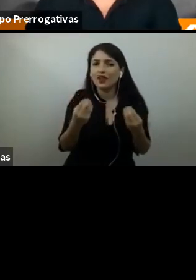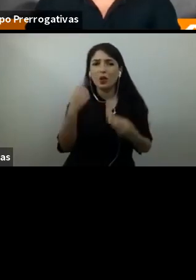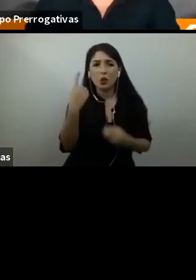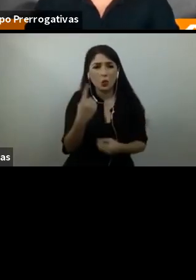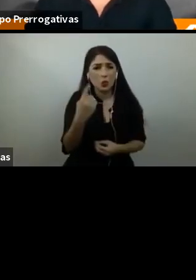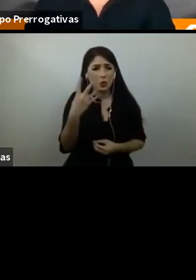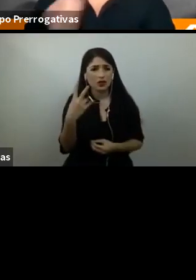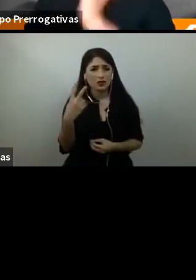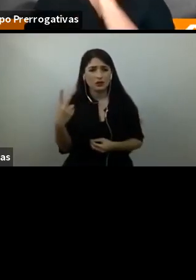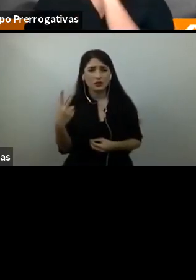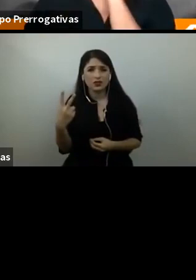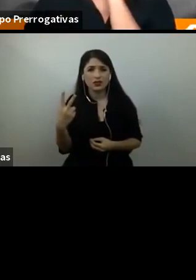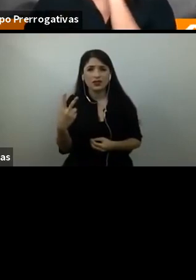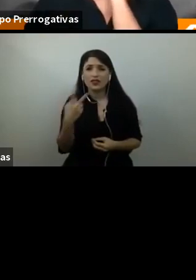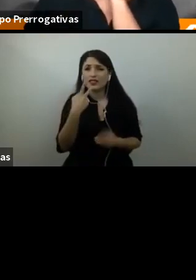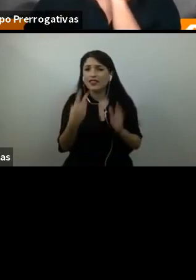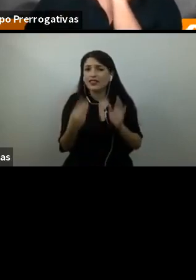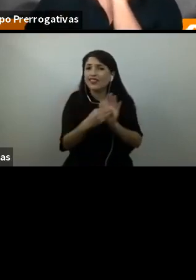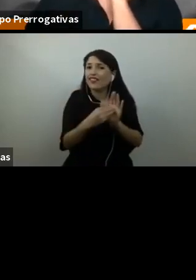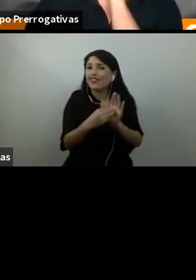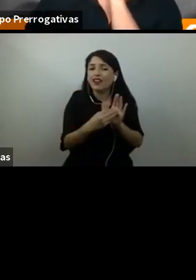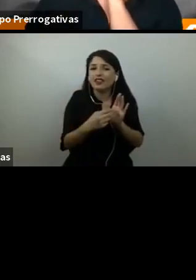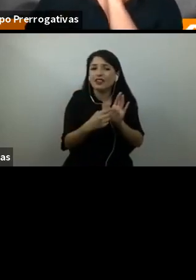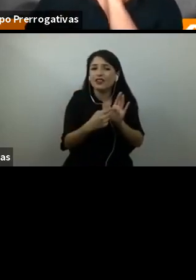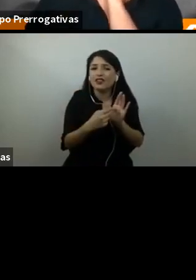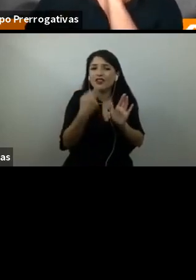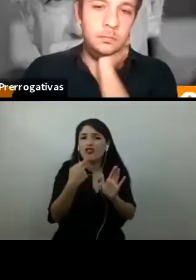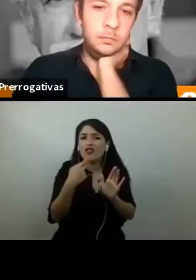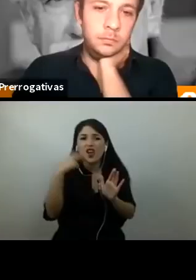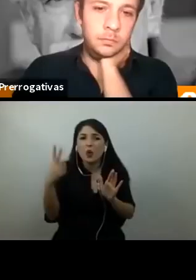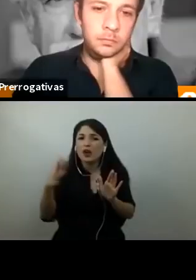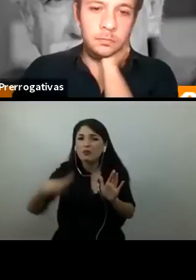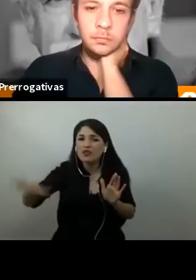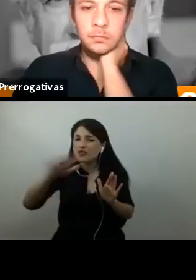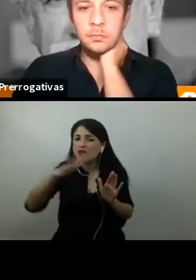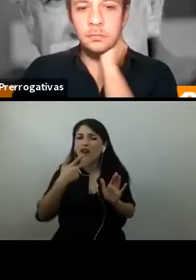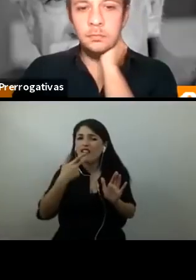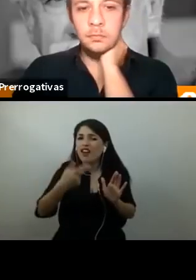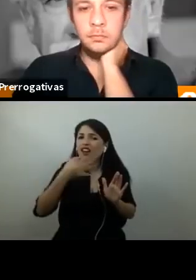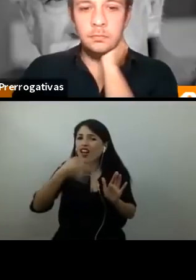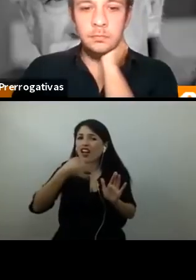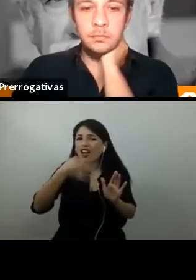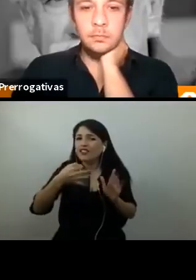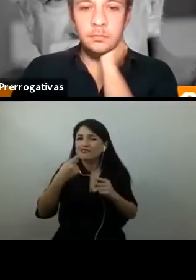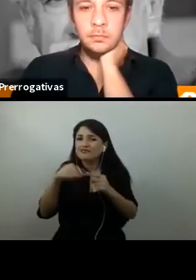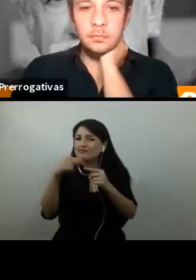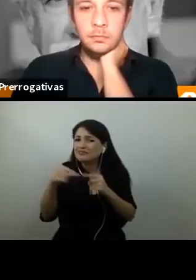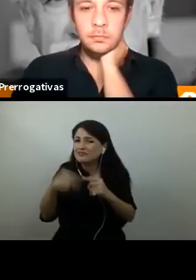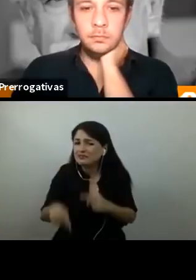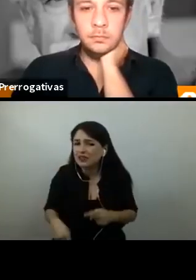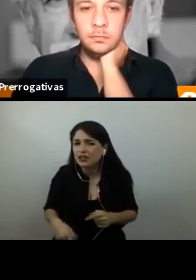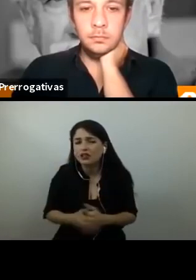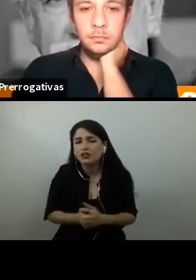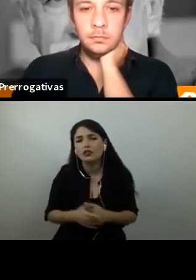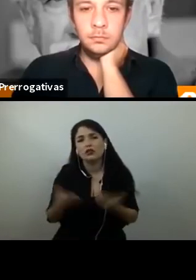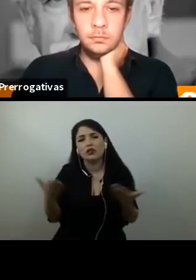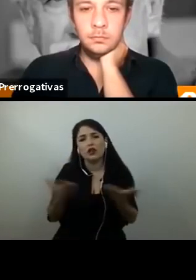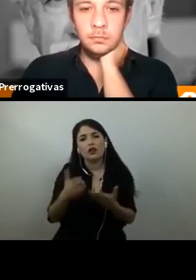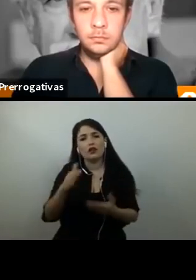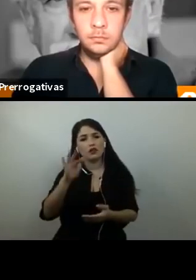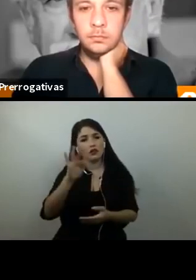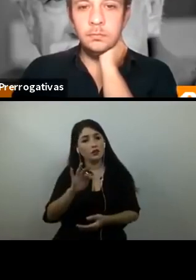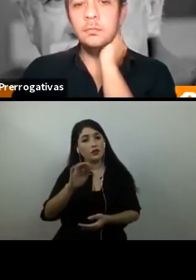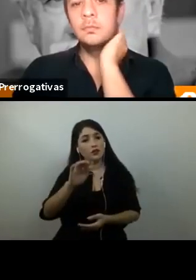142, verdadeiramente vergonhosa e insustentável. E nós vamos, com certeza, resistir. Então, querido presidente Felipe Santa